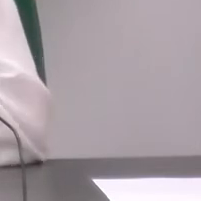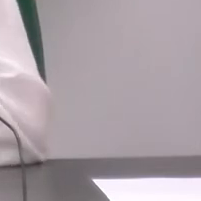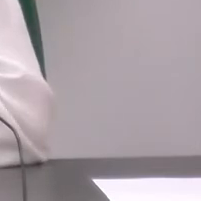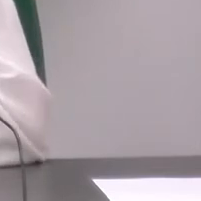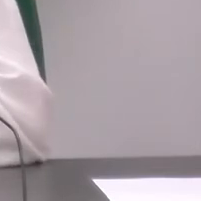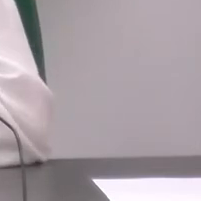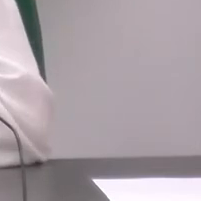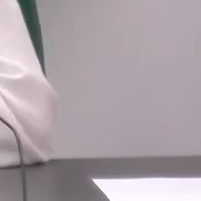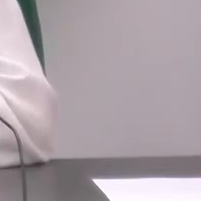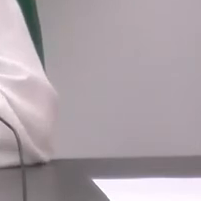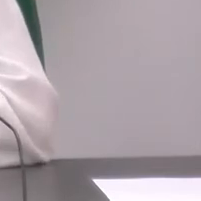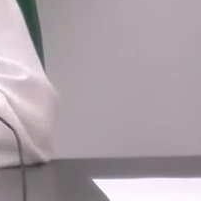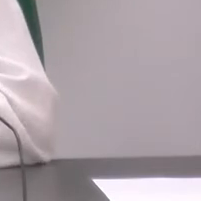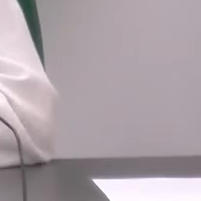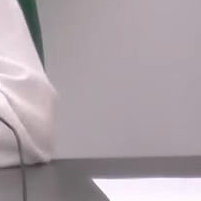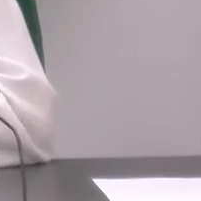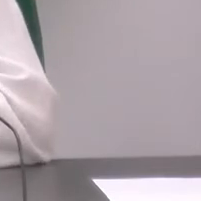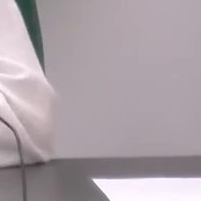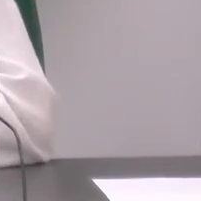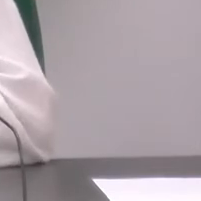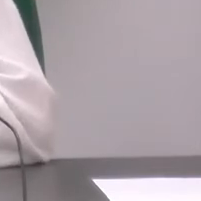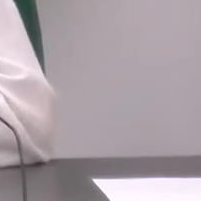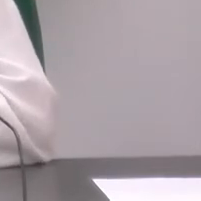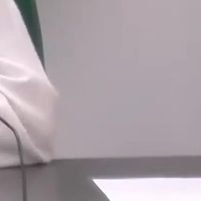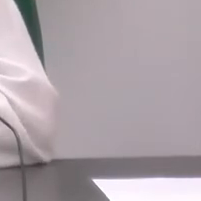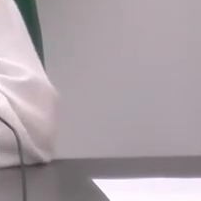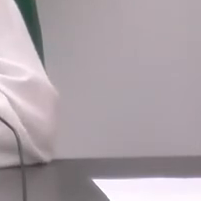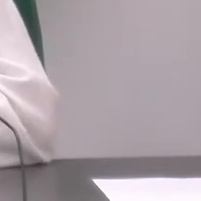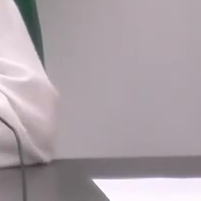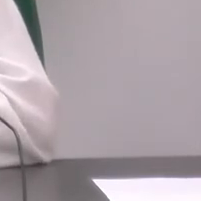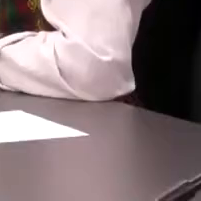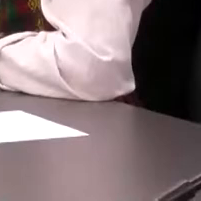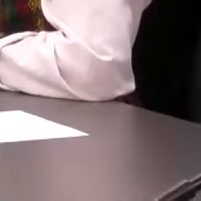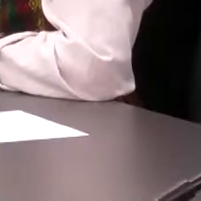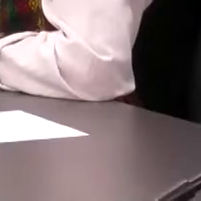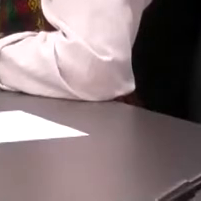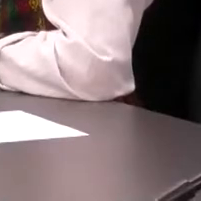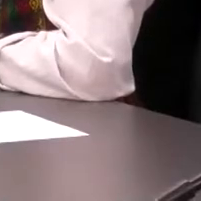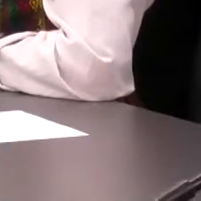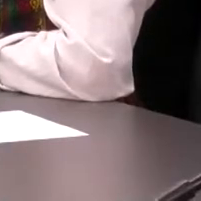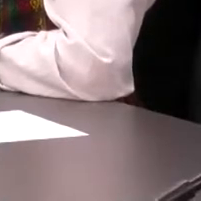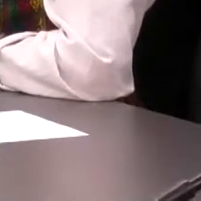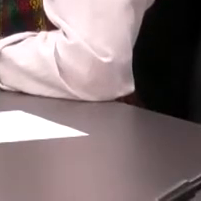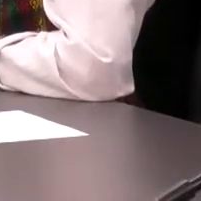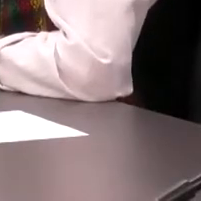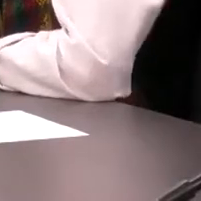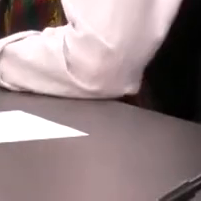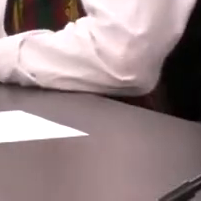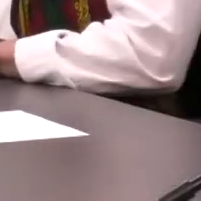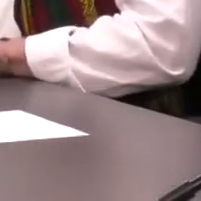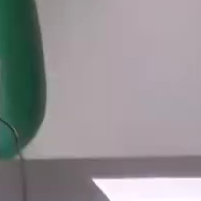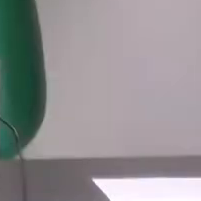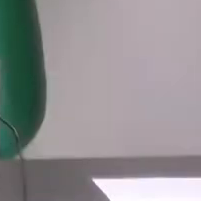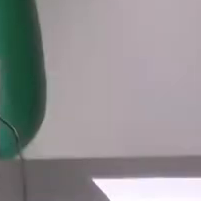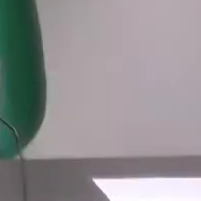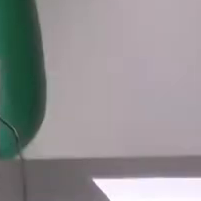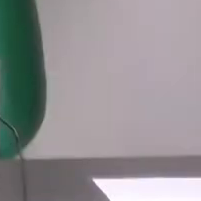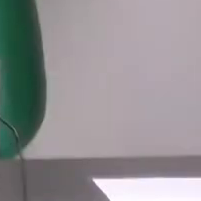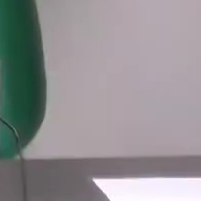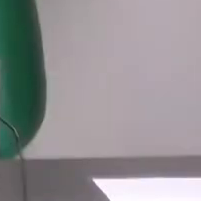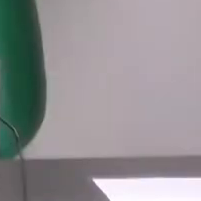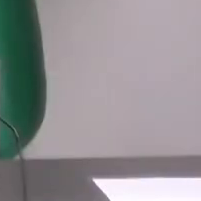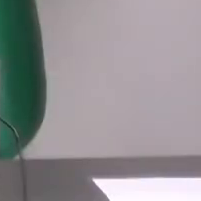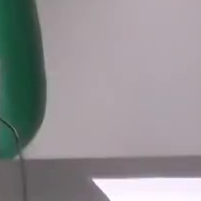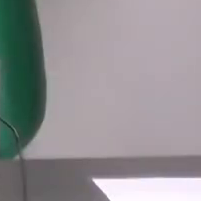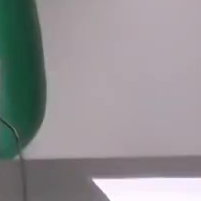fumando um baseado e realmente não tem contrassenso mais expressivo do que coisas desse tipo nós